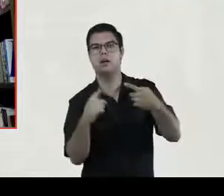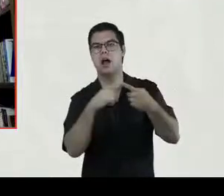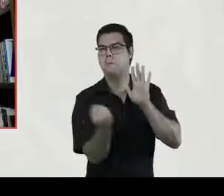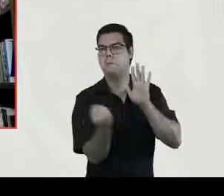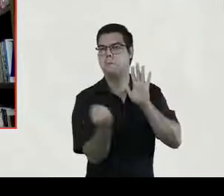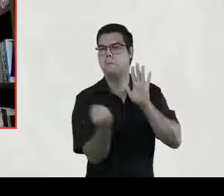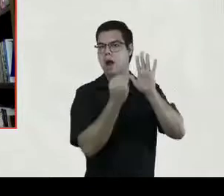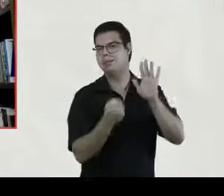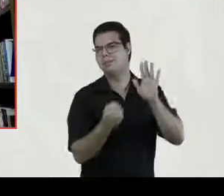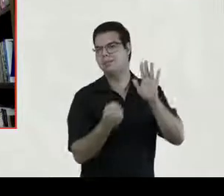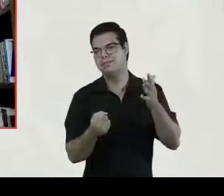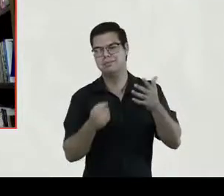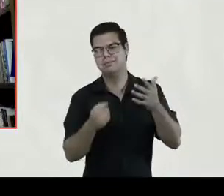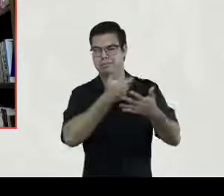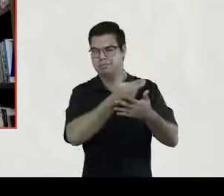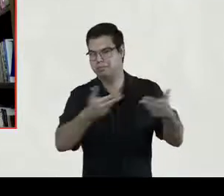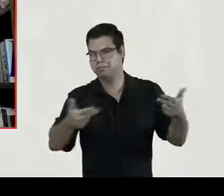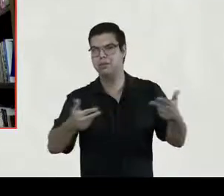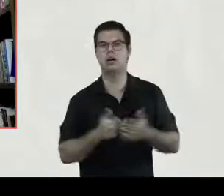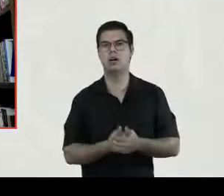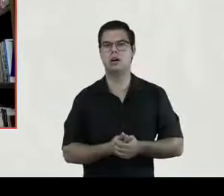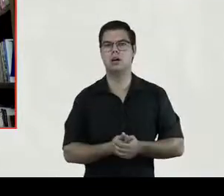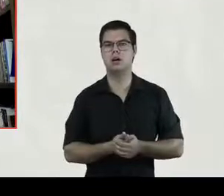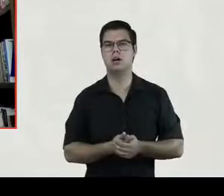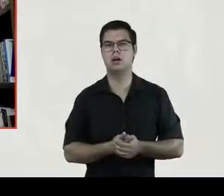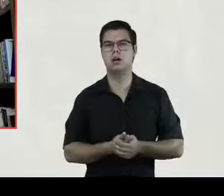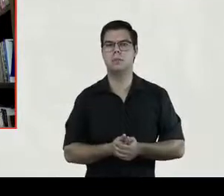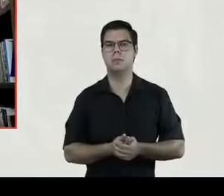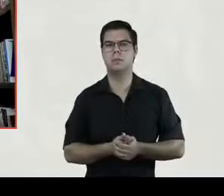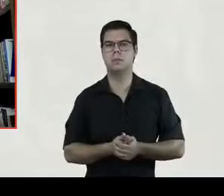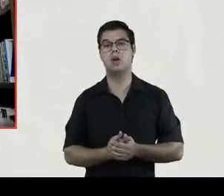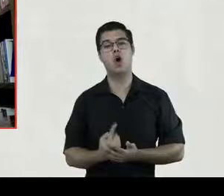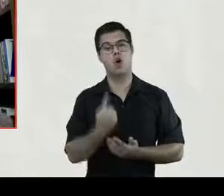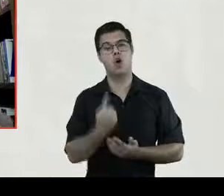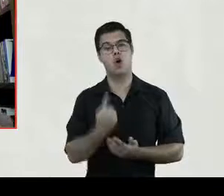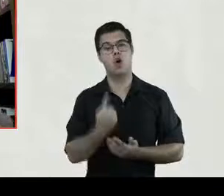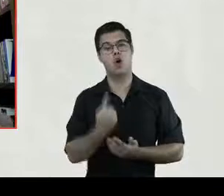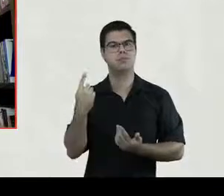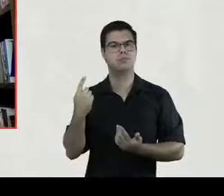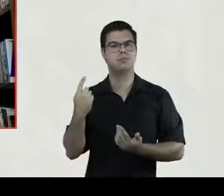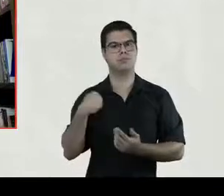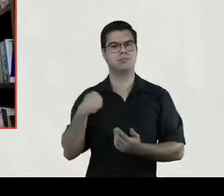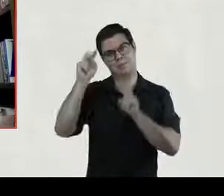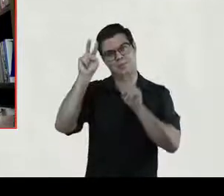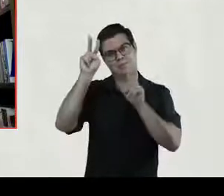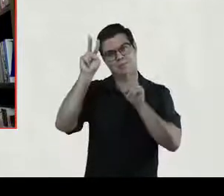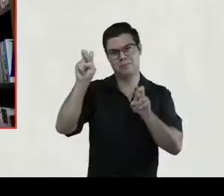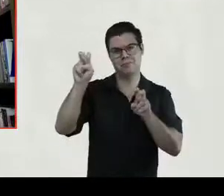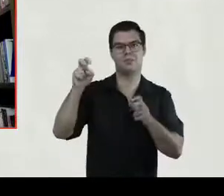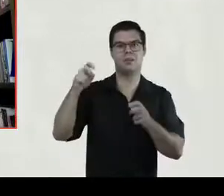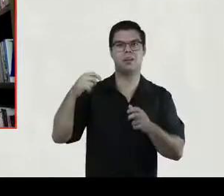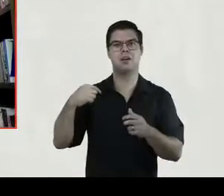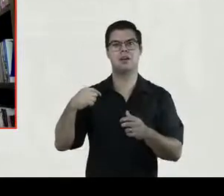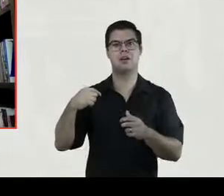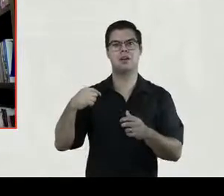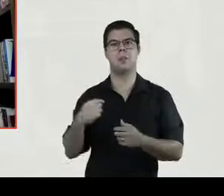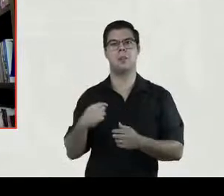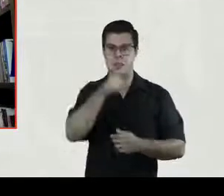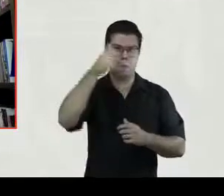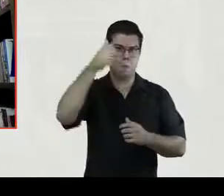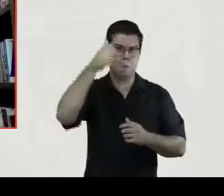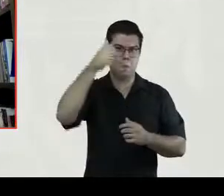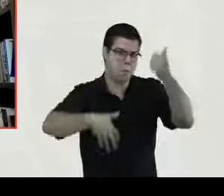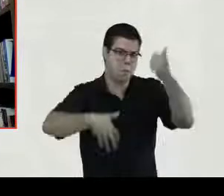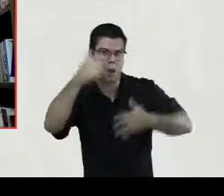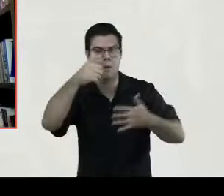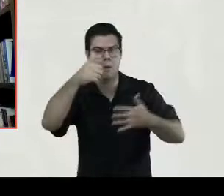proveniência e etc. Então, uma das colocações que eu fiz, né, a partir dessas